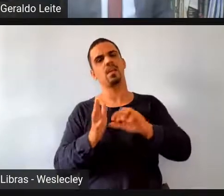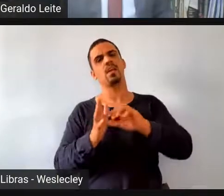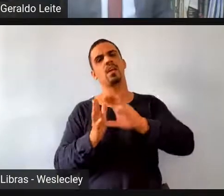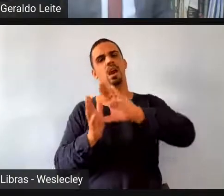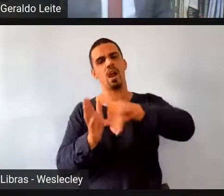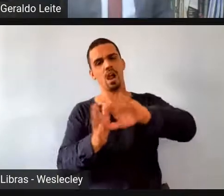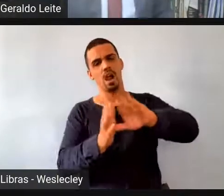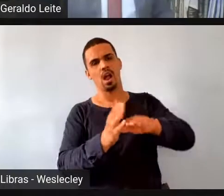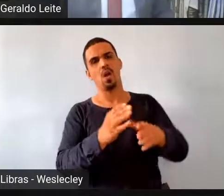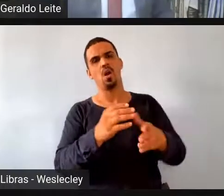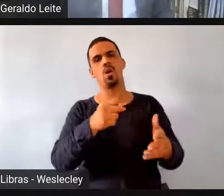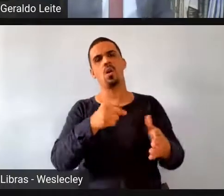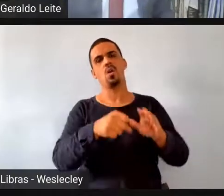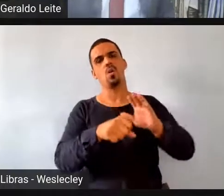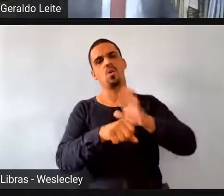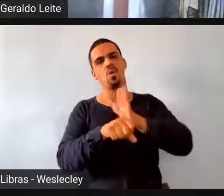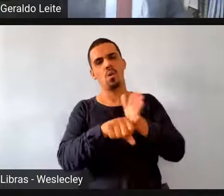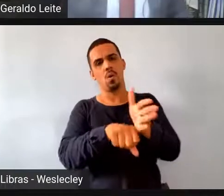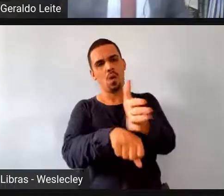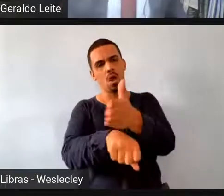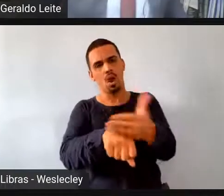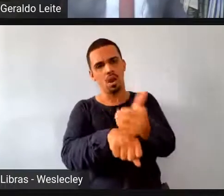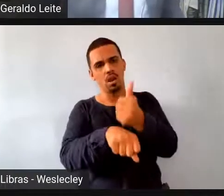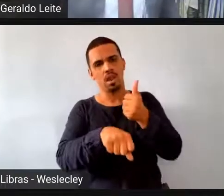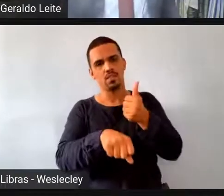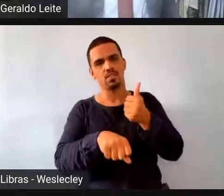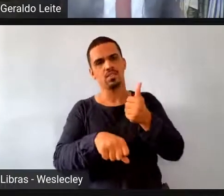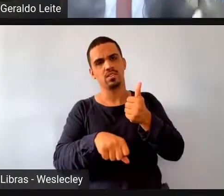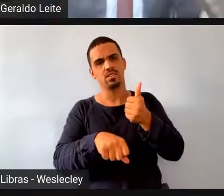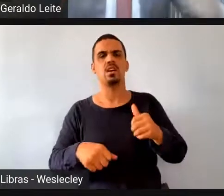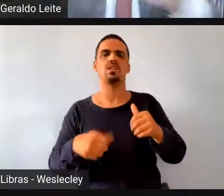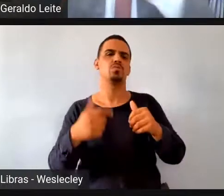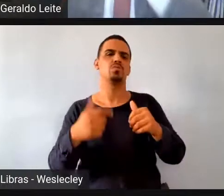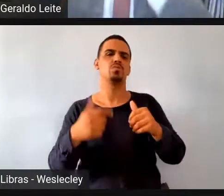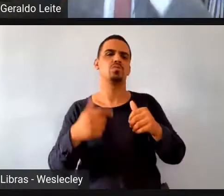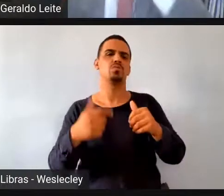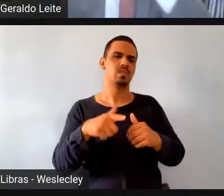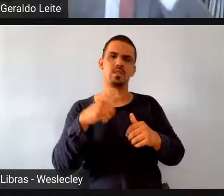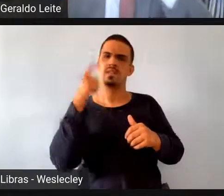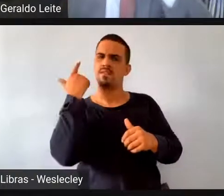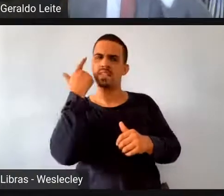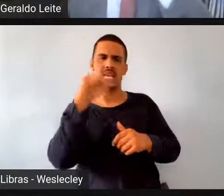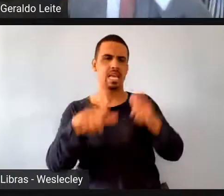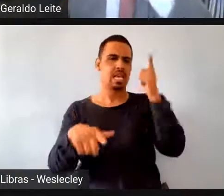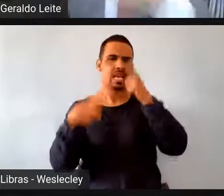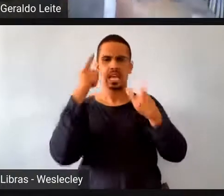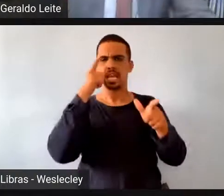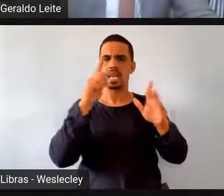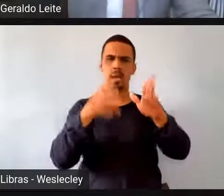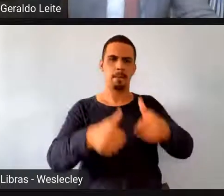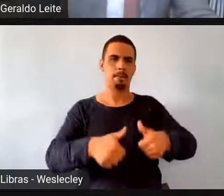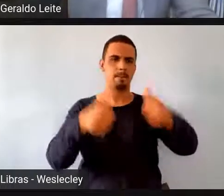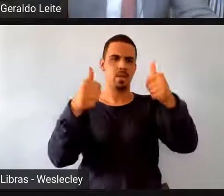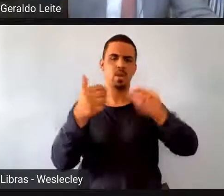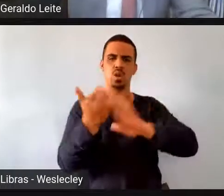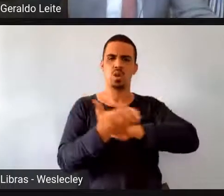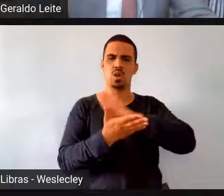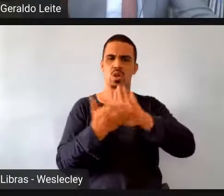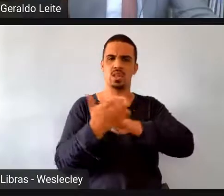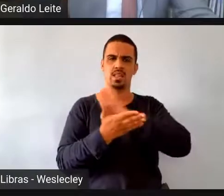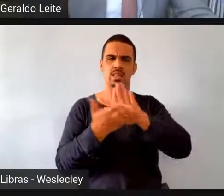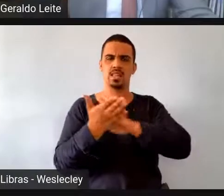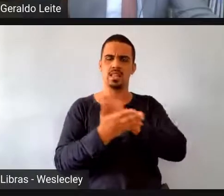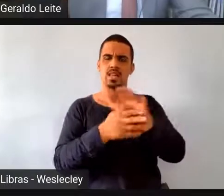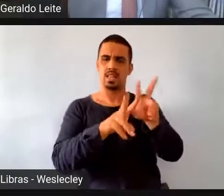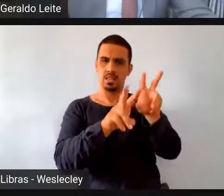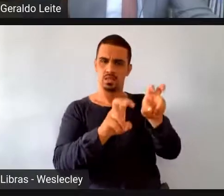não trouxe nenhum ganho institucional aí de melhorias relativas ao Caixa 2,